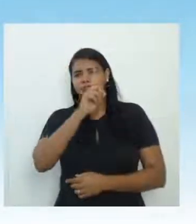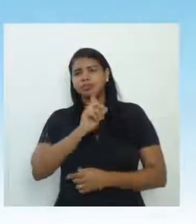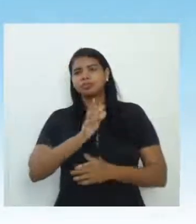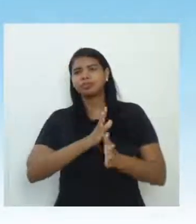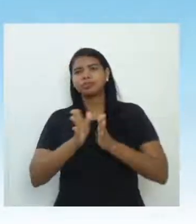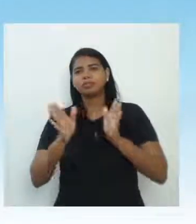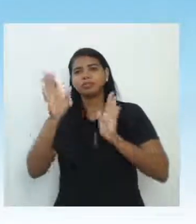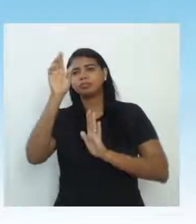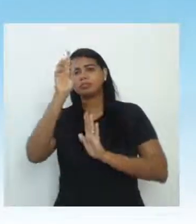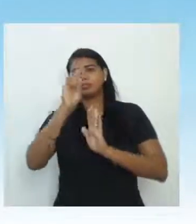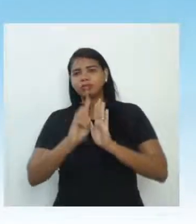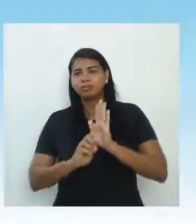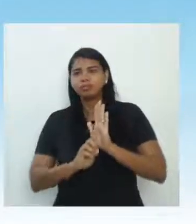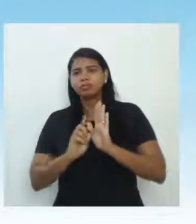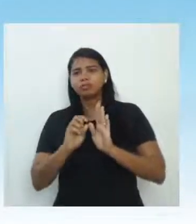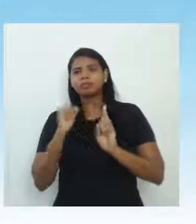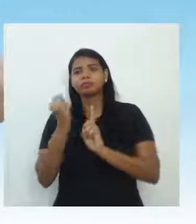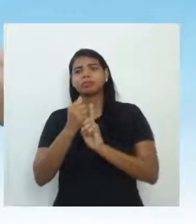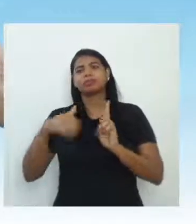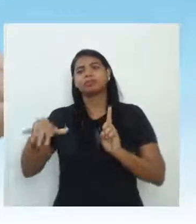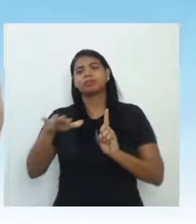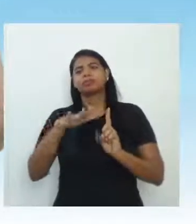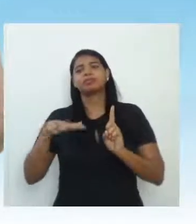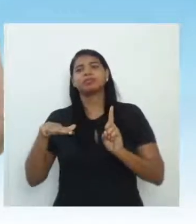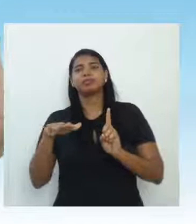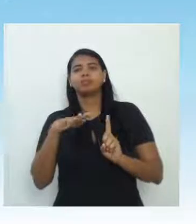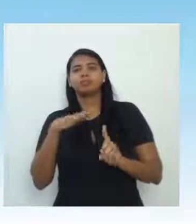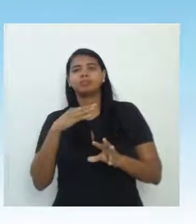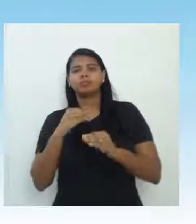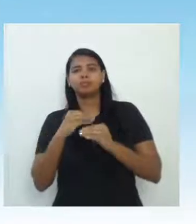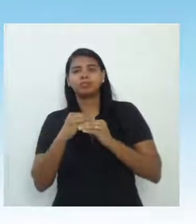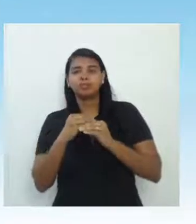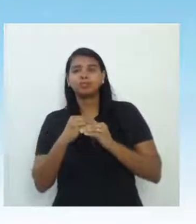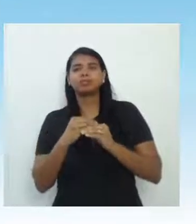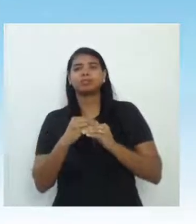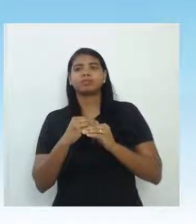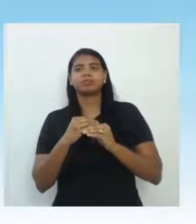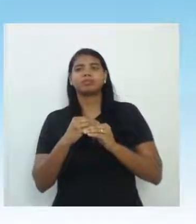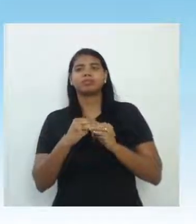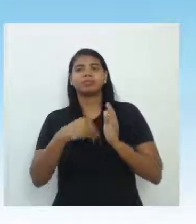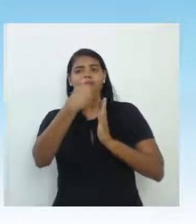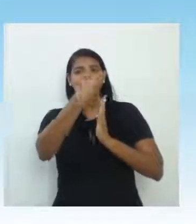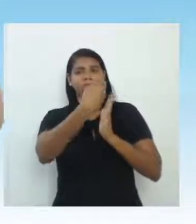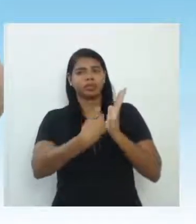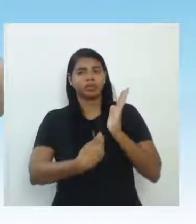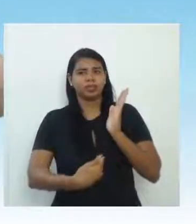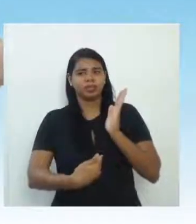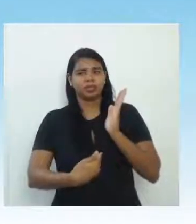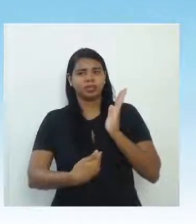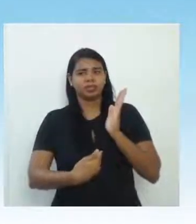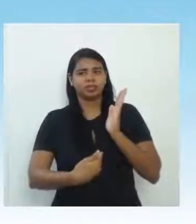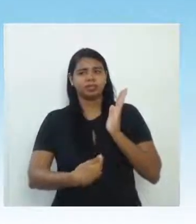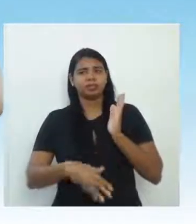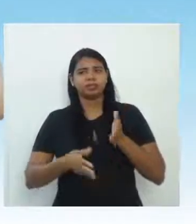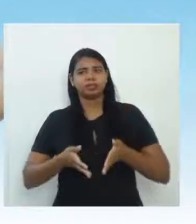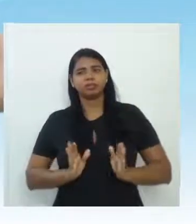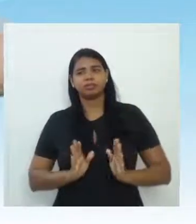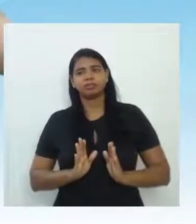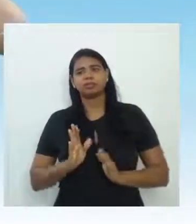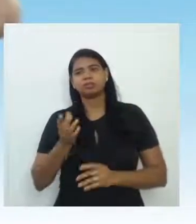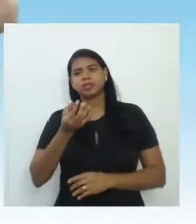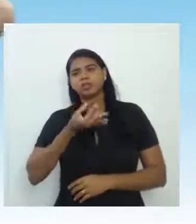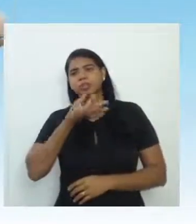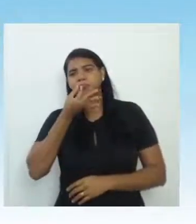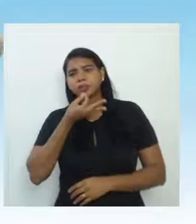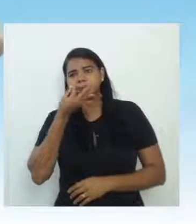aos direitos à cidadania pela falta do registro da certidão de nascimento. Então já fica aí também uma super dica, você